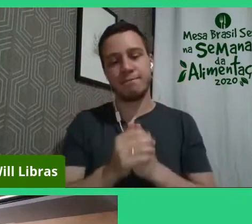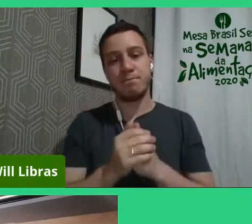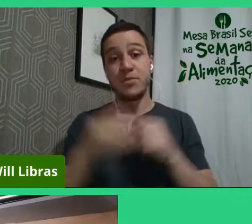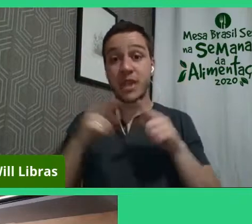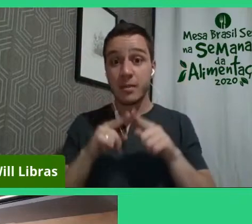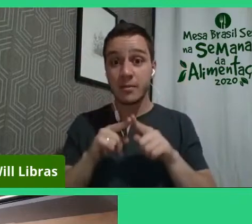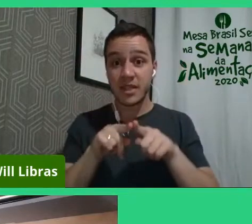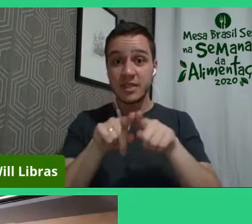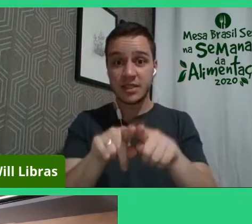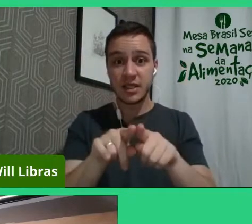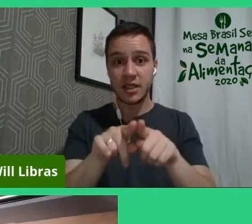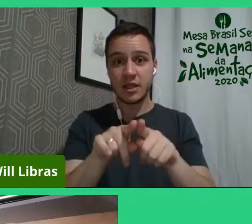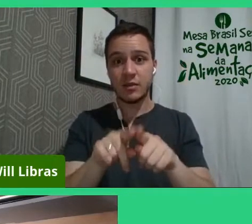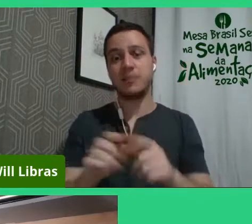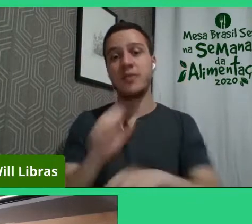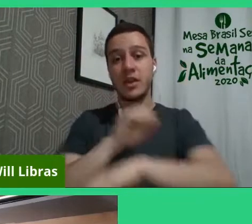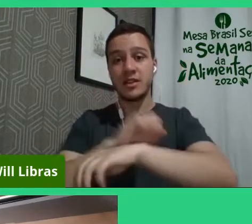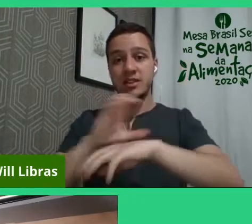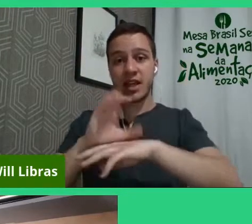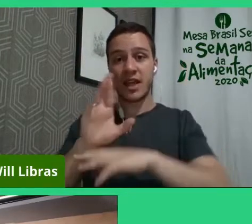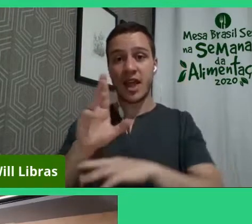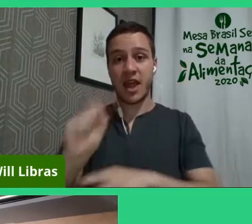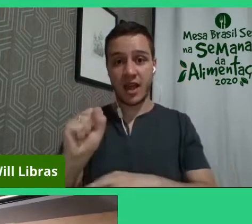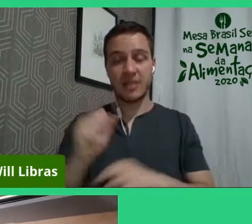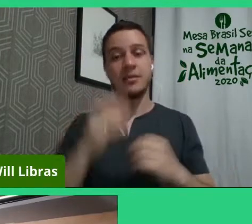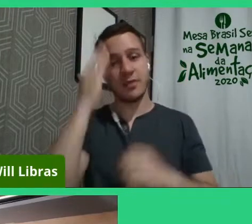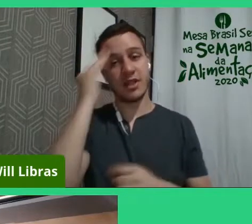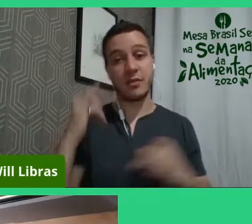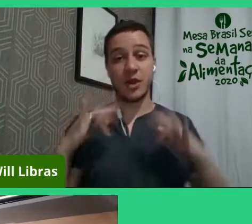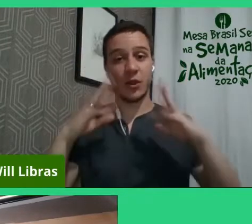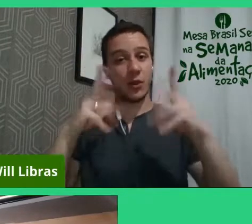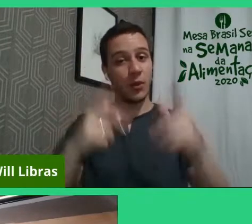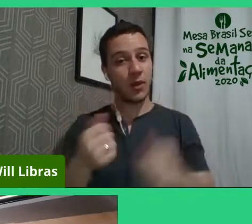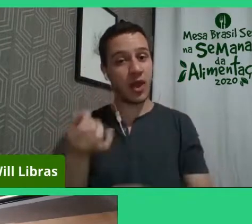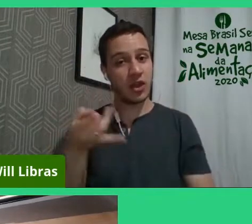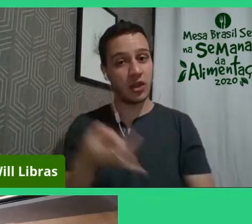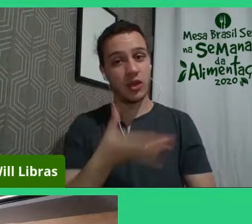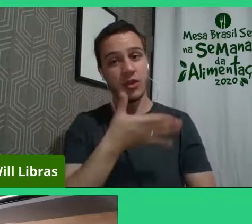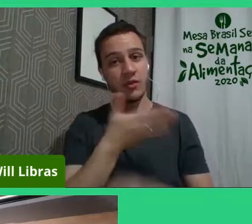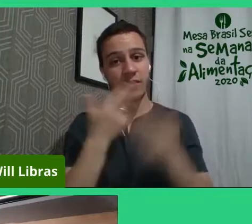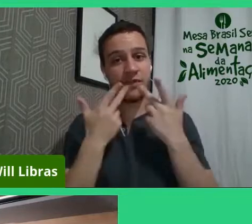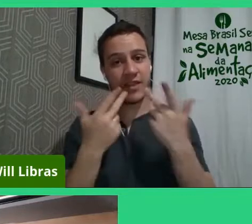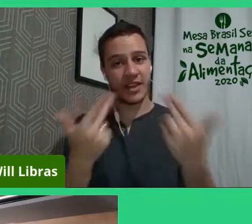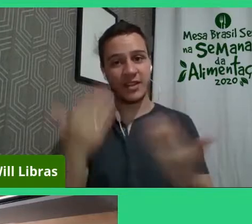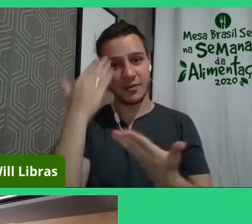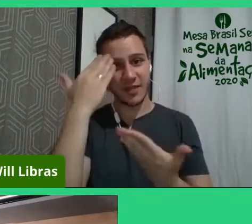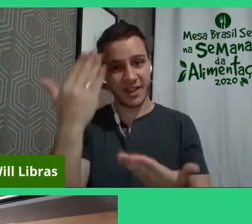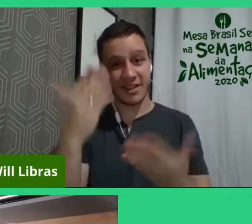página do SESC RS para saber de todas as novidades. Obrigada e boa noite.